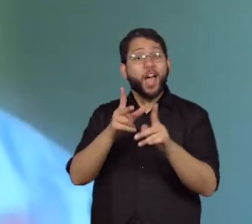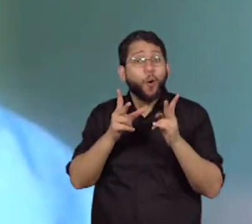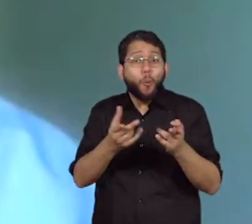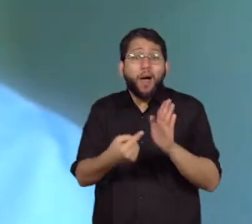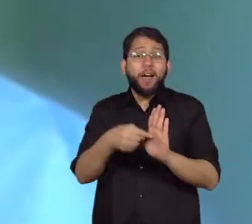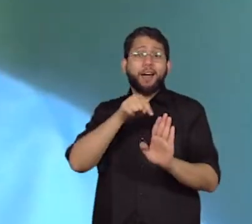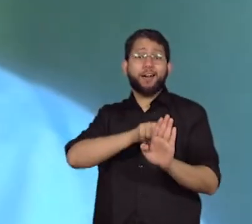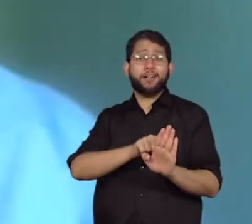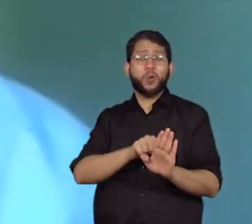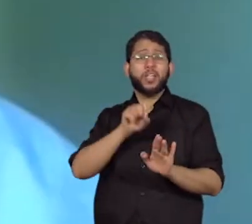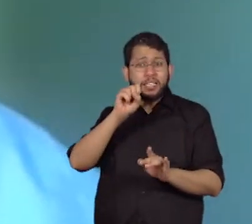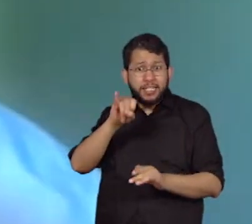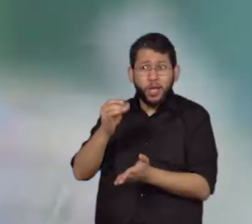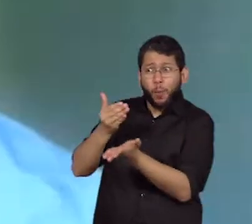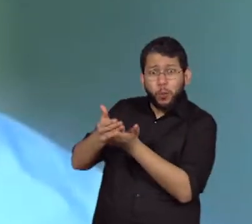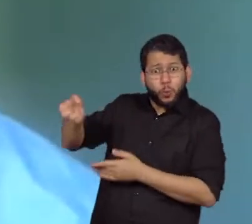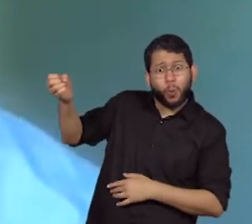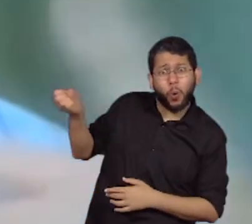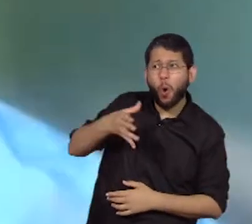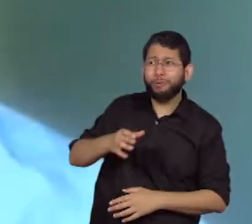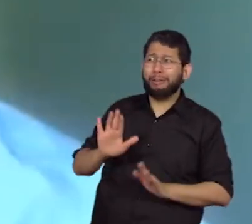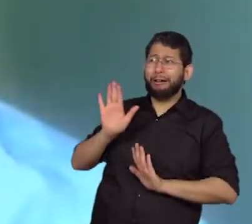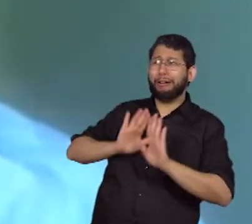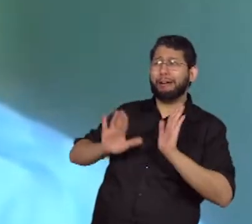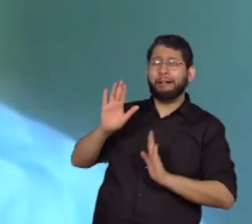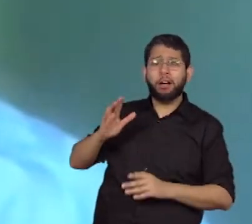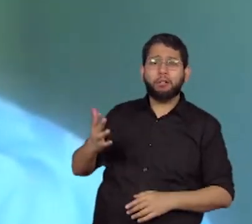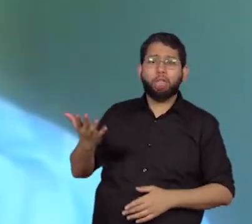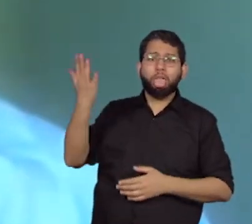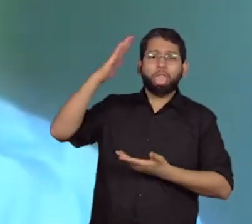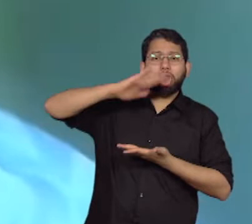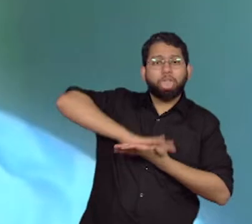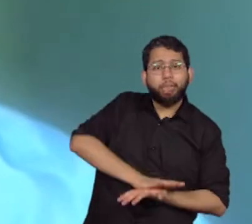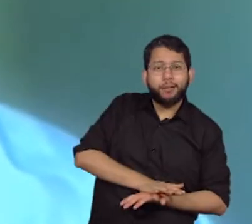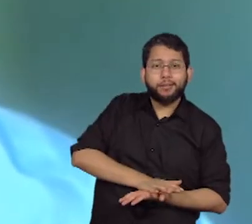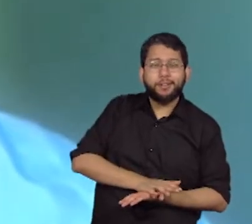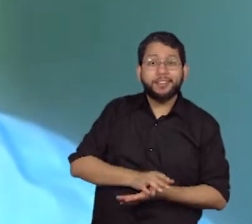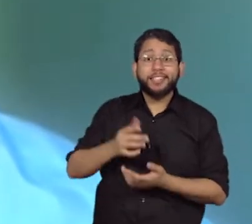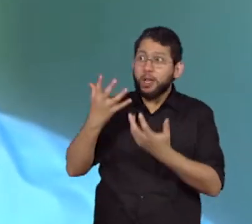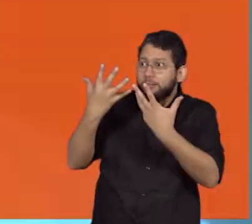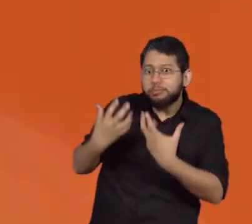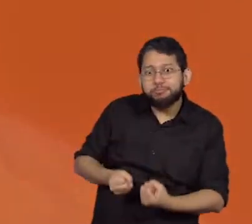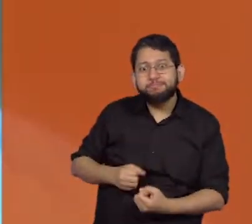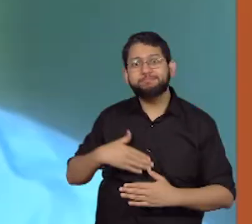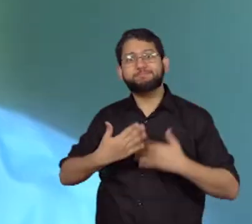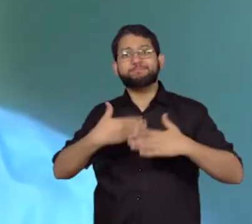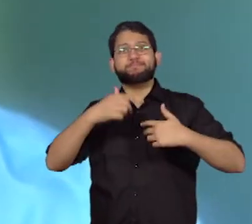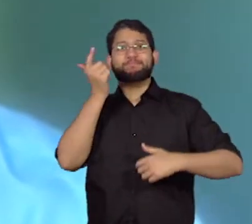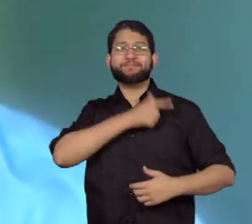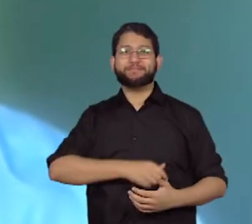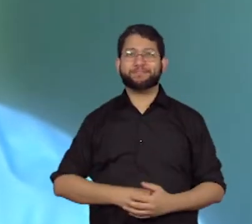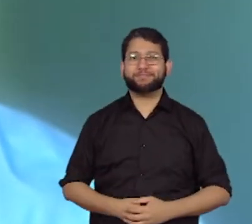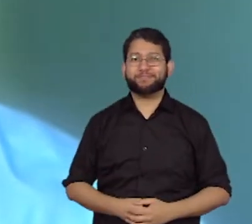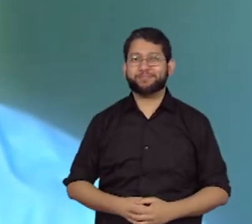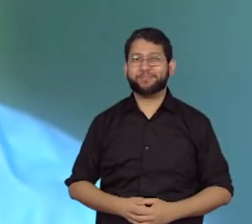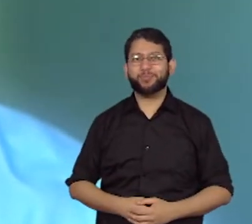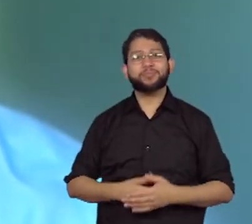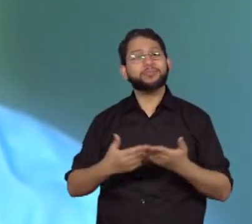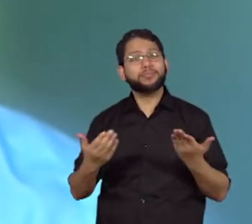aberta e o coração aberto também, né? Para aprender com o que está acontecendo. Pergunta feita